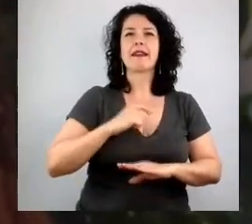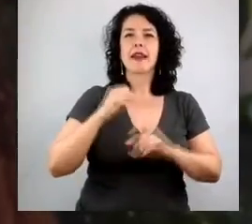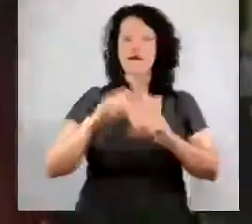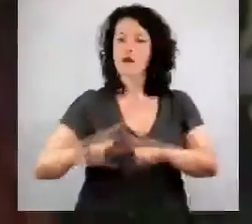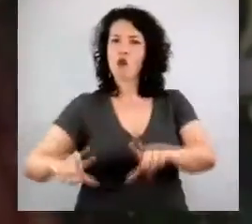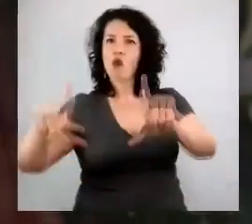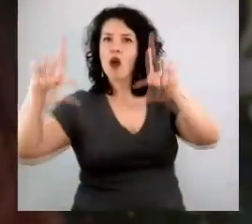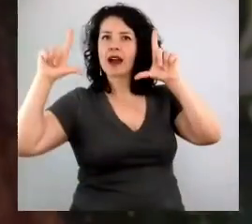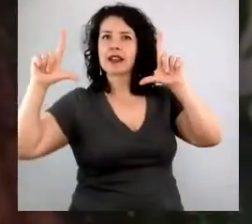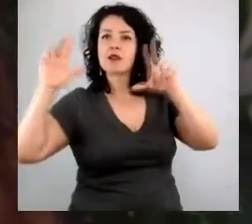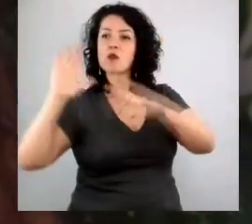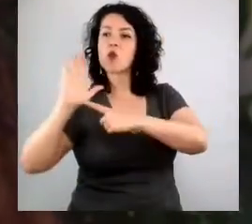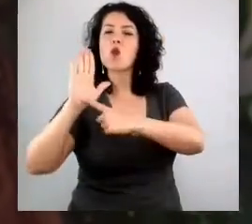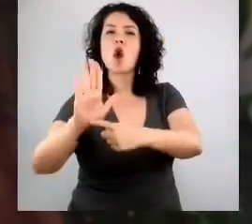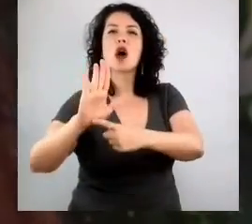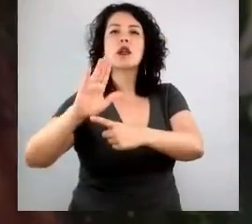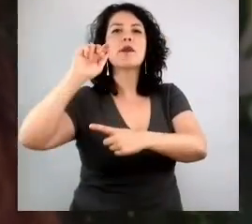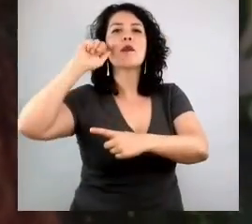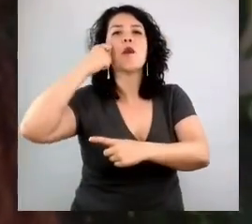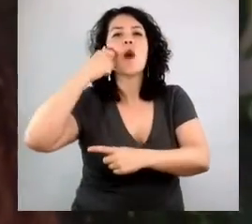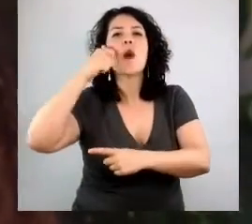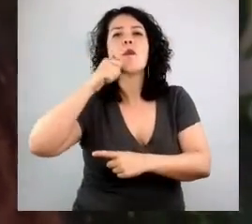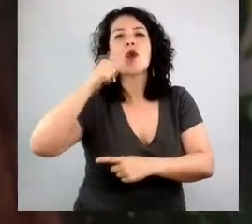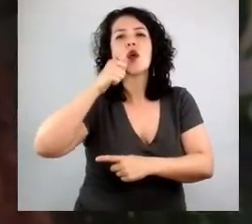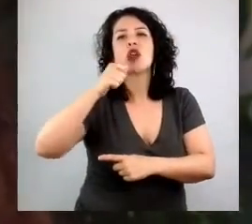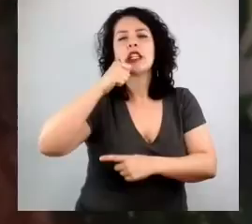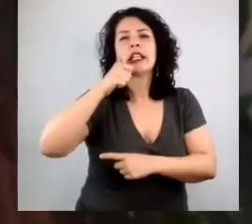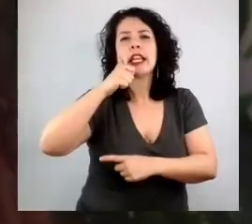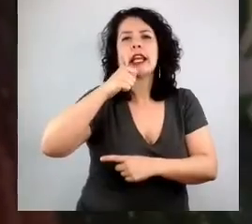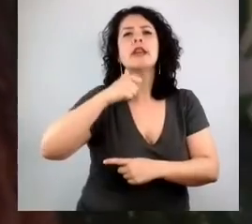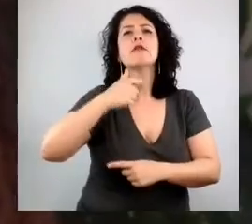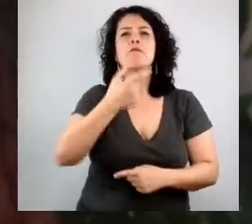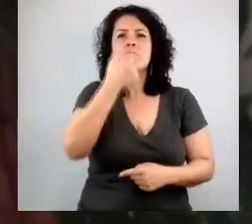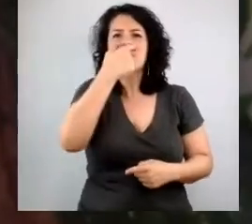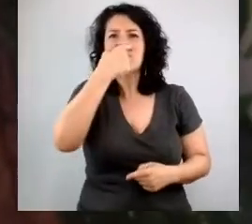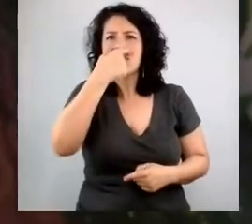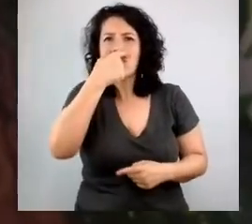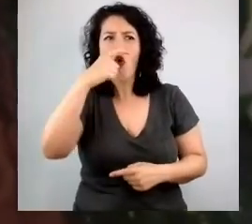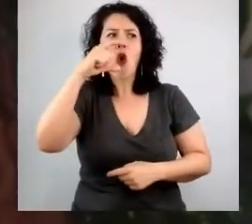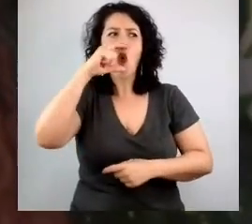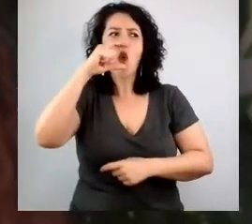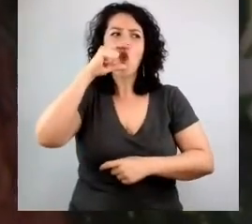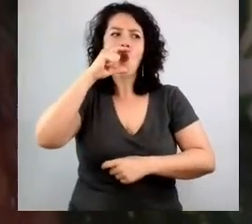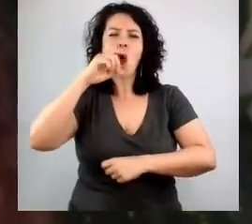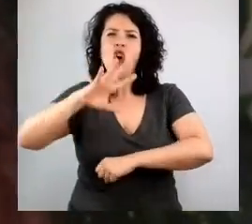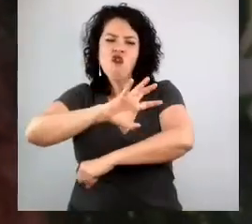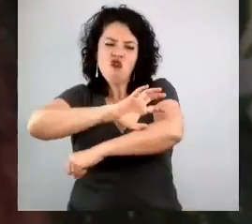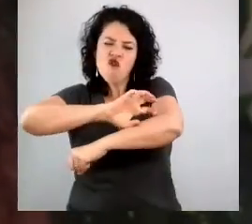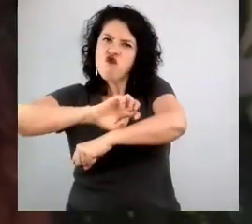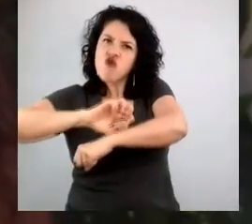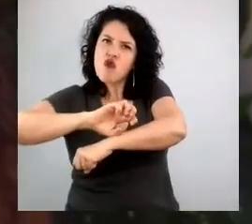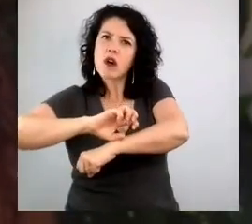mulher preta, retinta, nariz largo, lábios grossos?